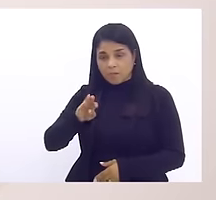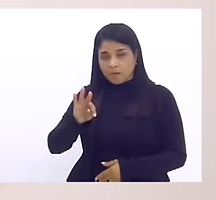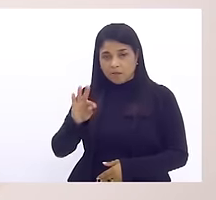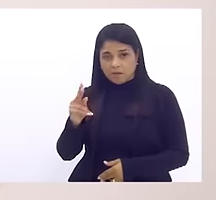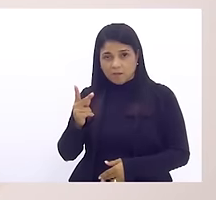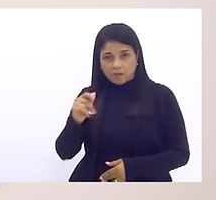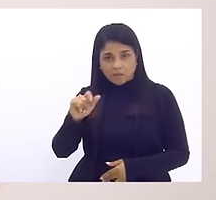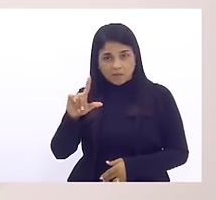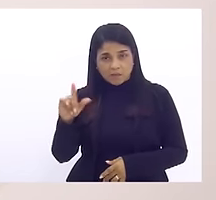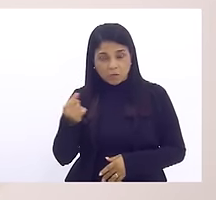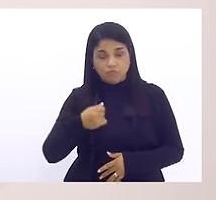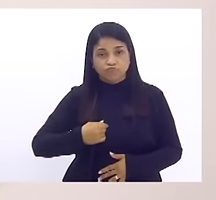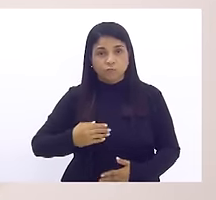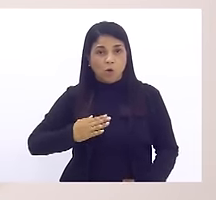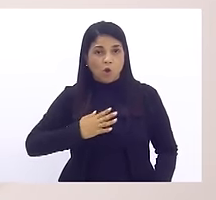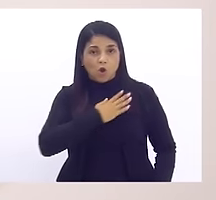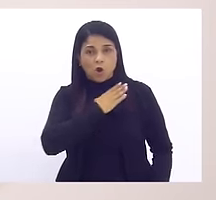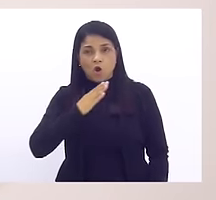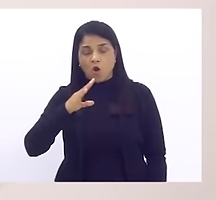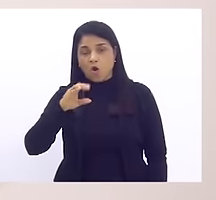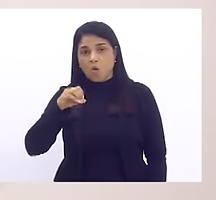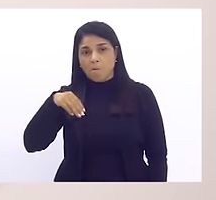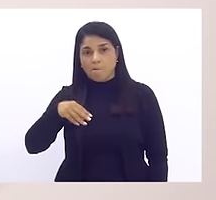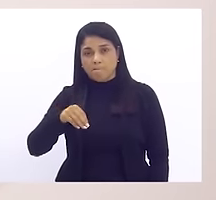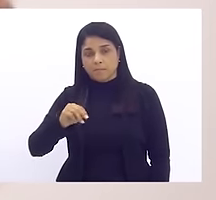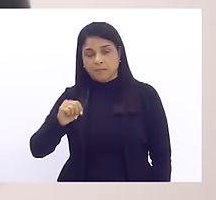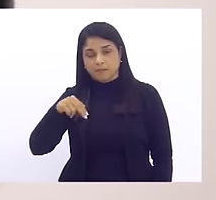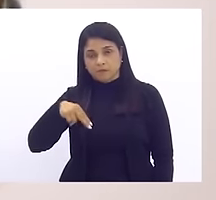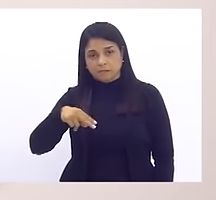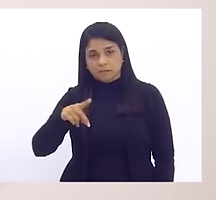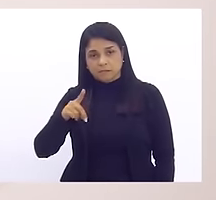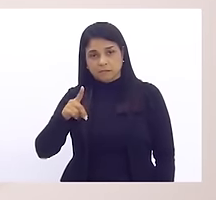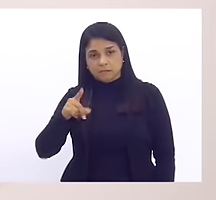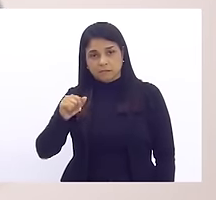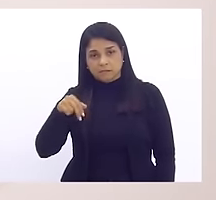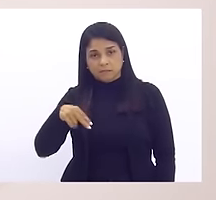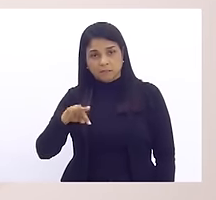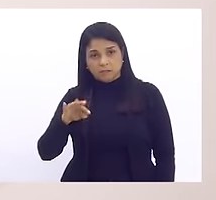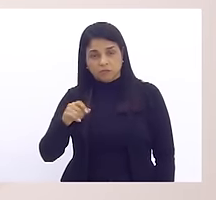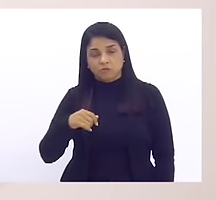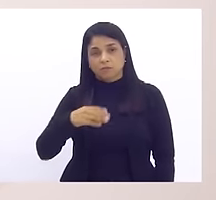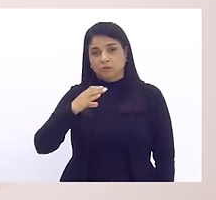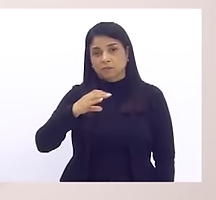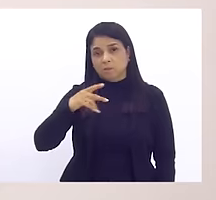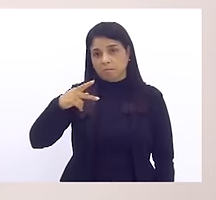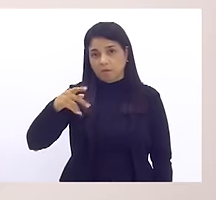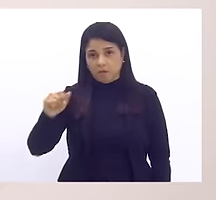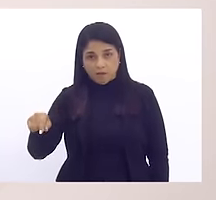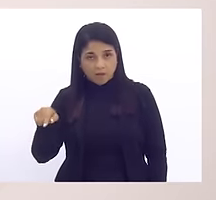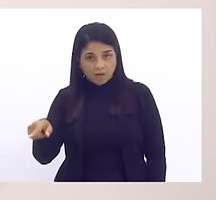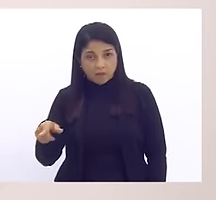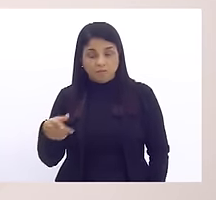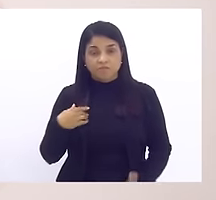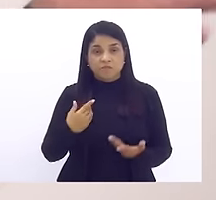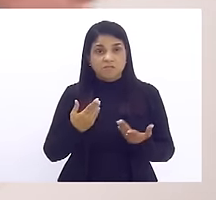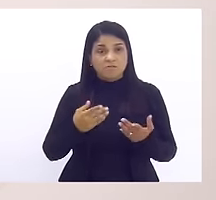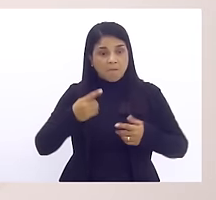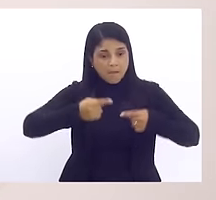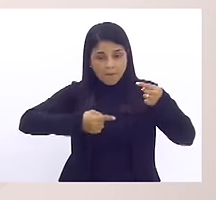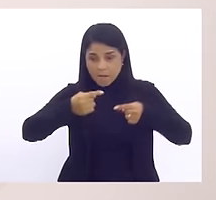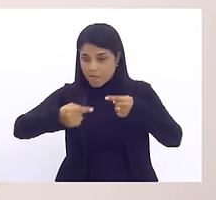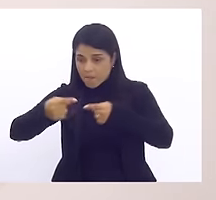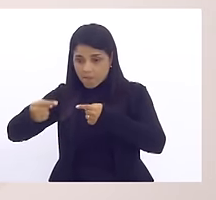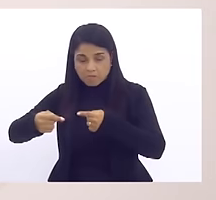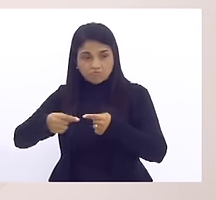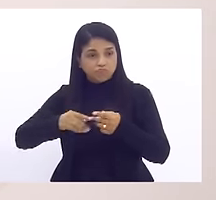primeiro CPA e Cada um fala uma coisa e volta no mesmo assunto volta no meu assunto e ninguém chega como